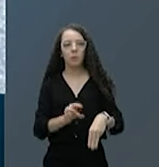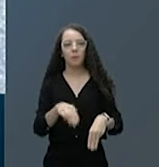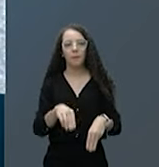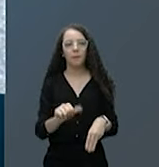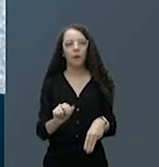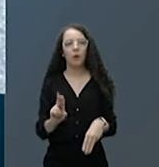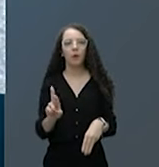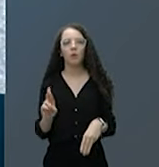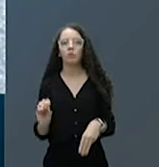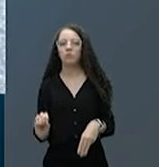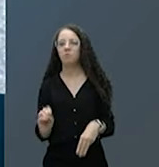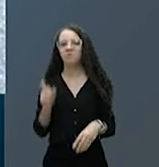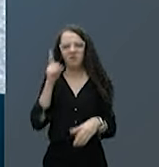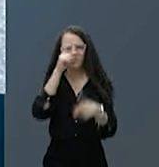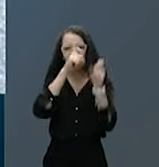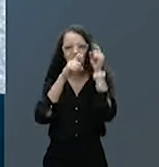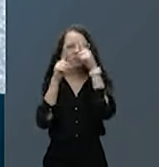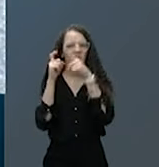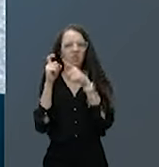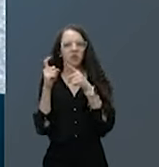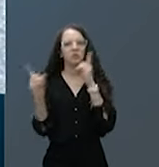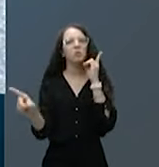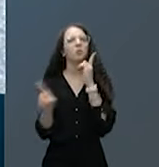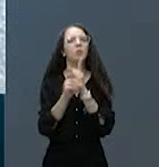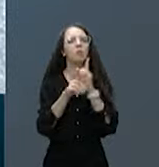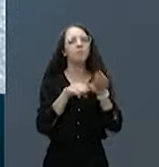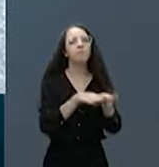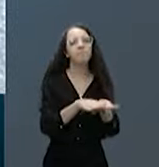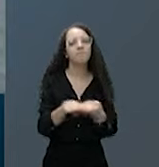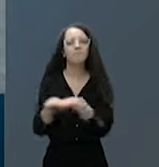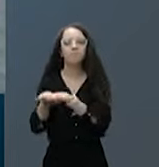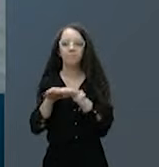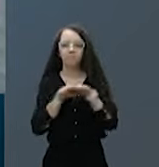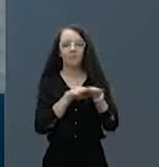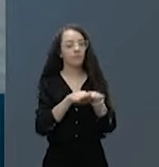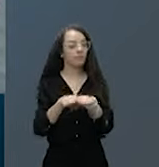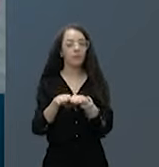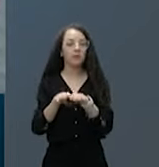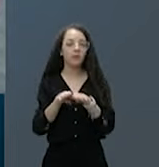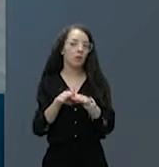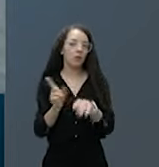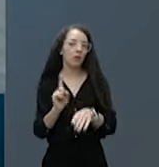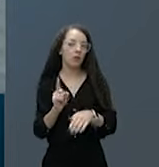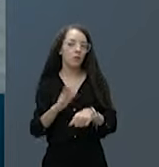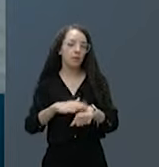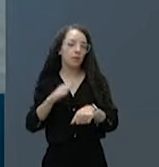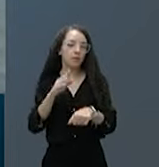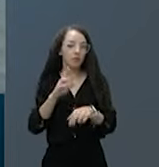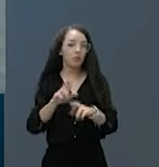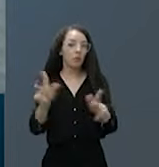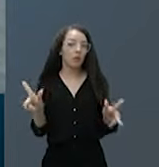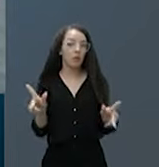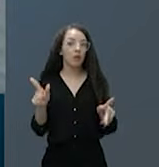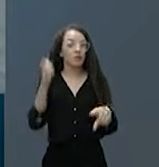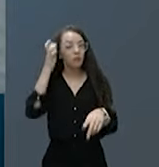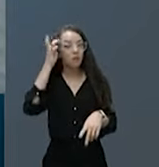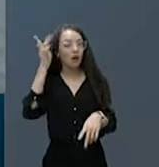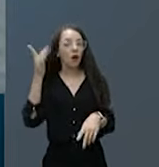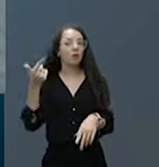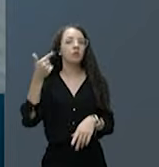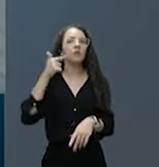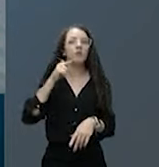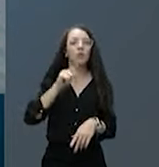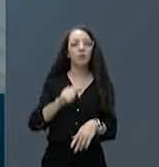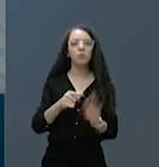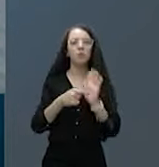difícil encontrarmos o equilíbrio redacional com decote do que for necessário, bem como estabelecendo as particularidades